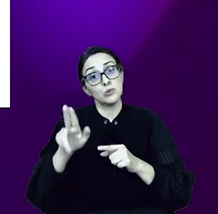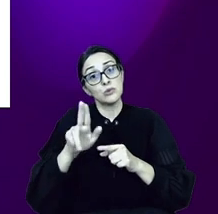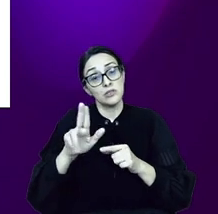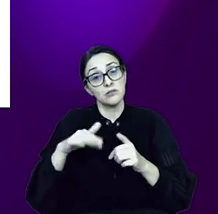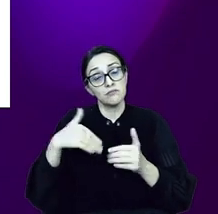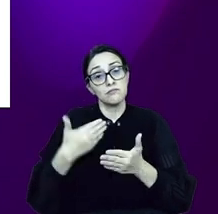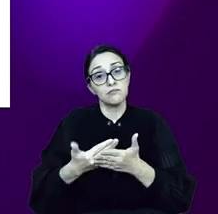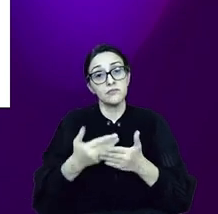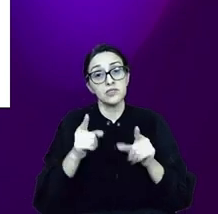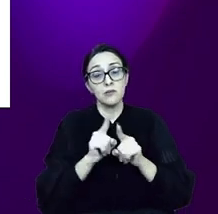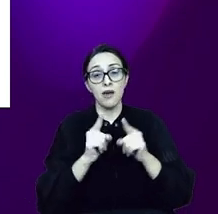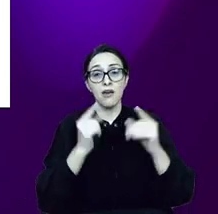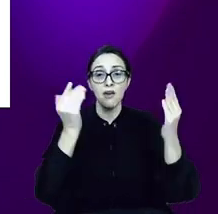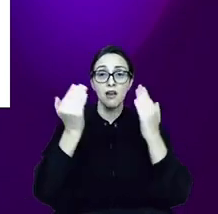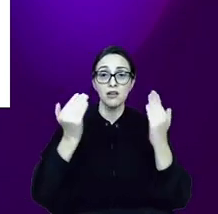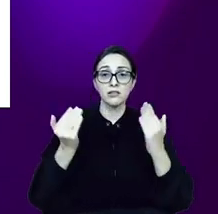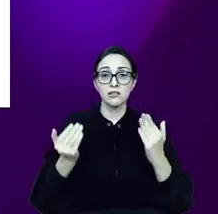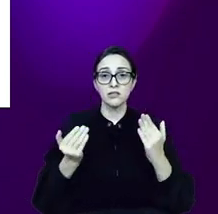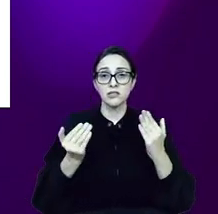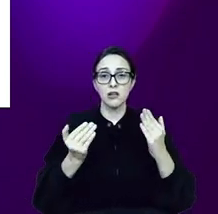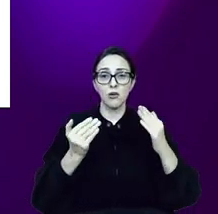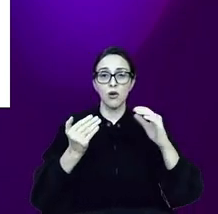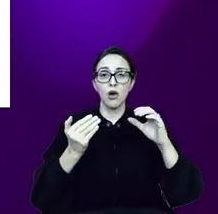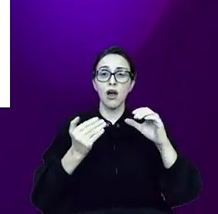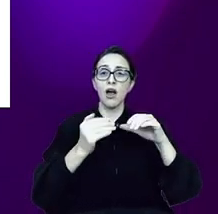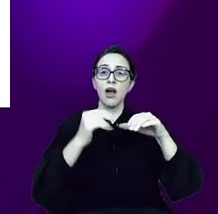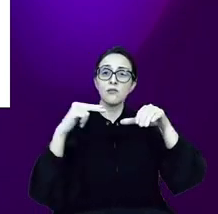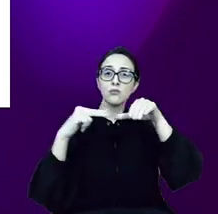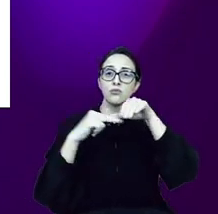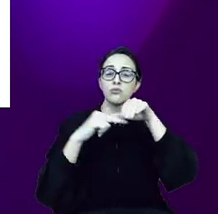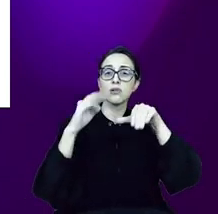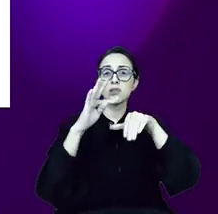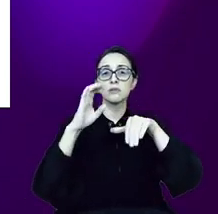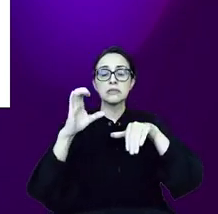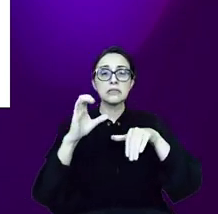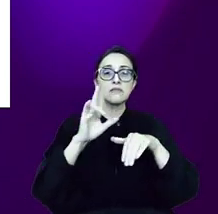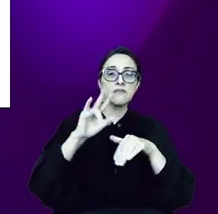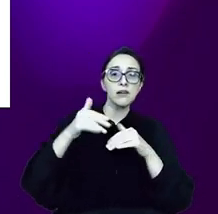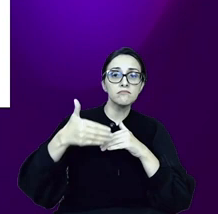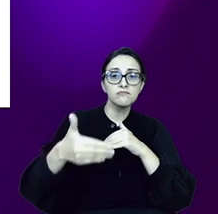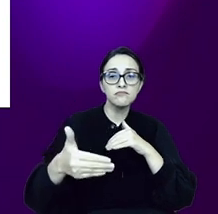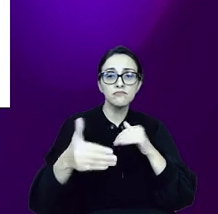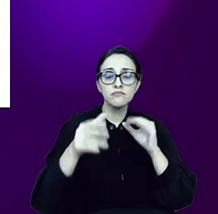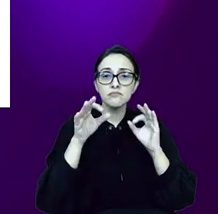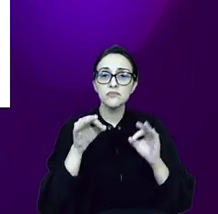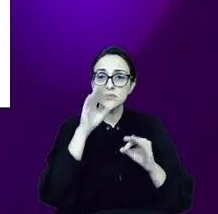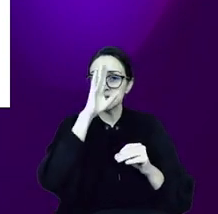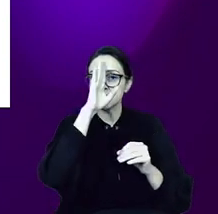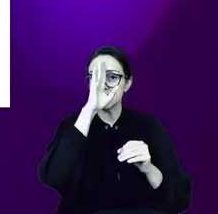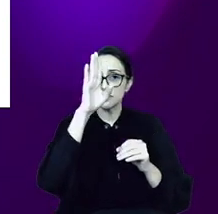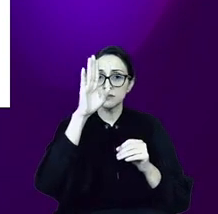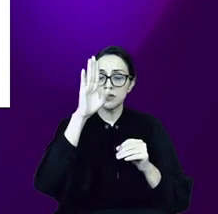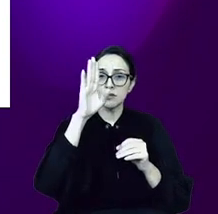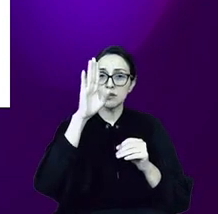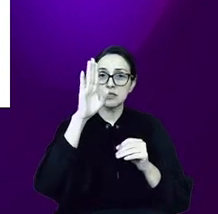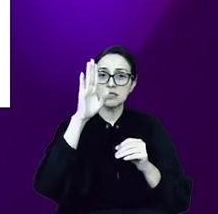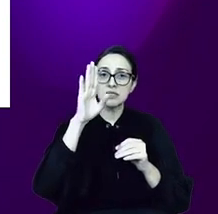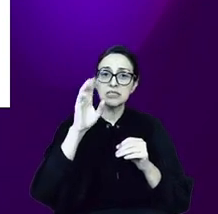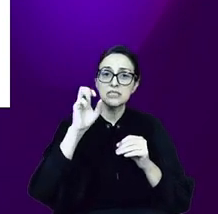termos de correlação com o achado tomográfico e o desfecho que esses pacientes apresentam, principalmente nas